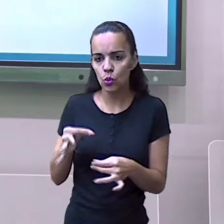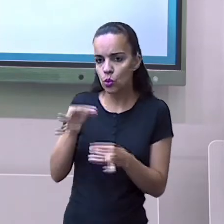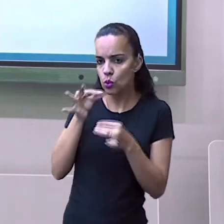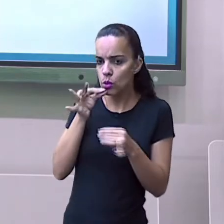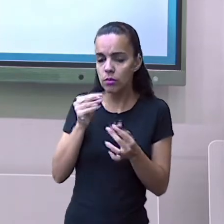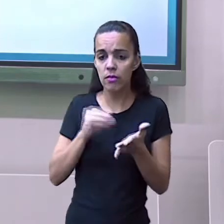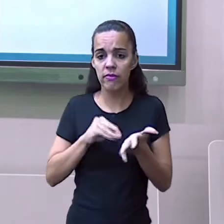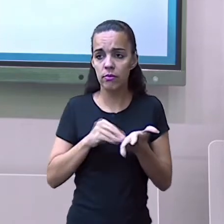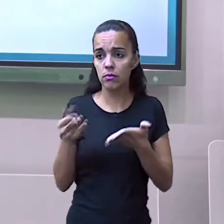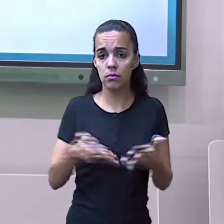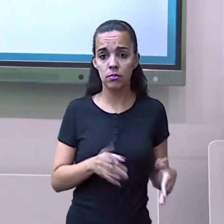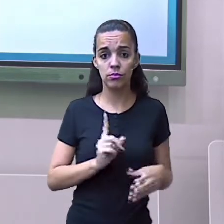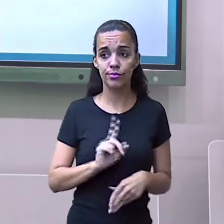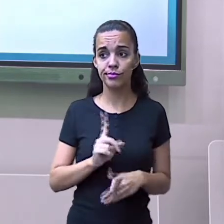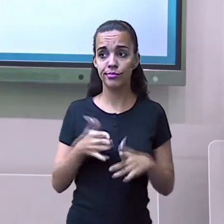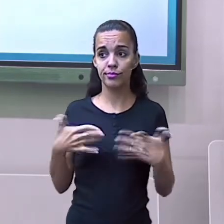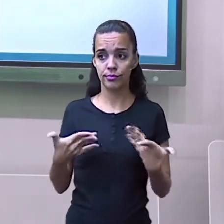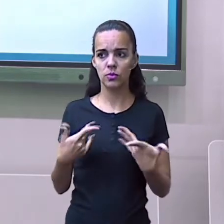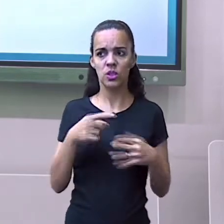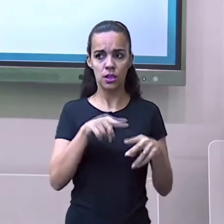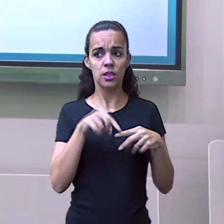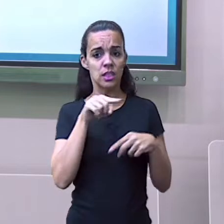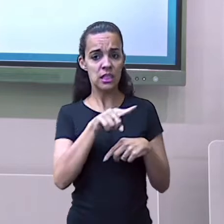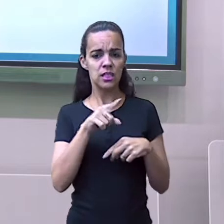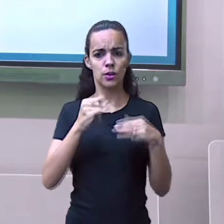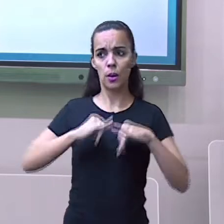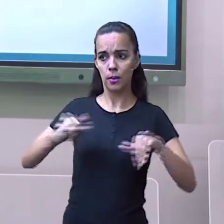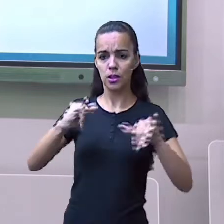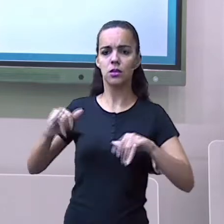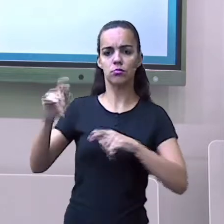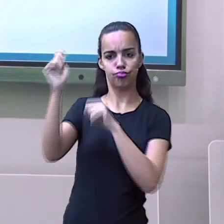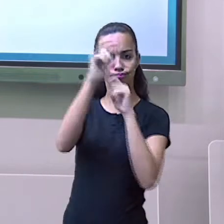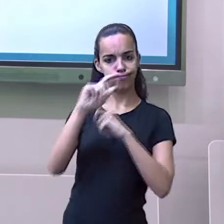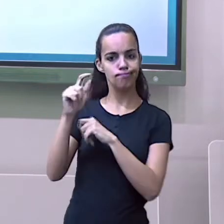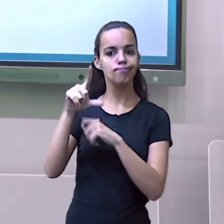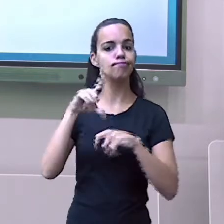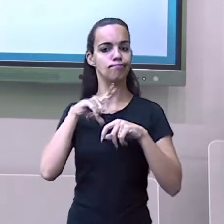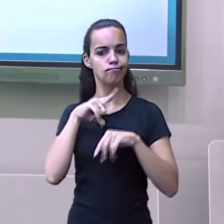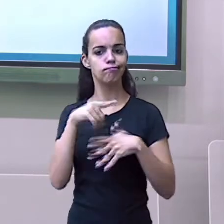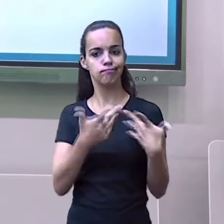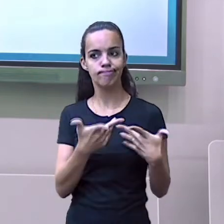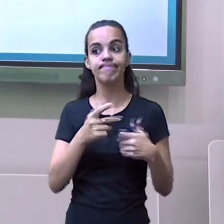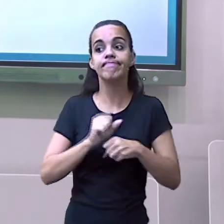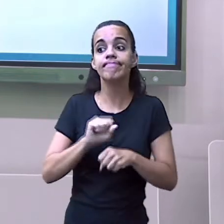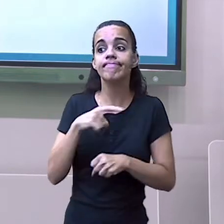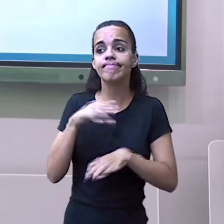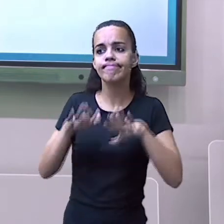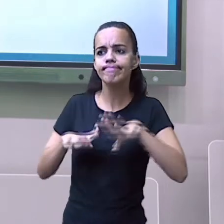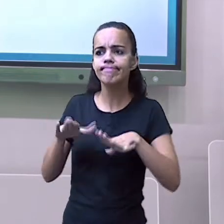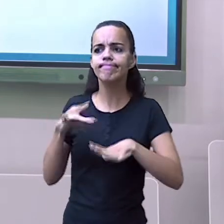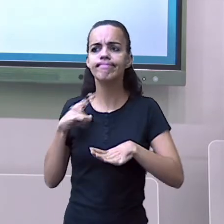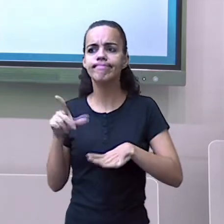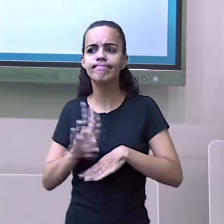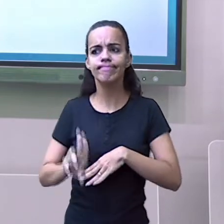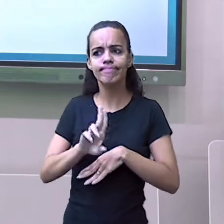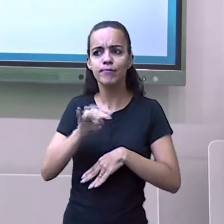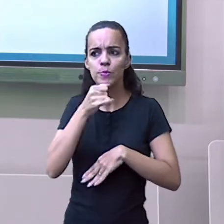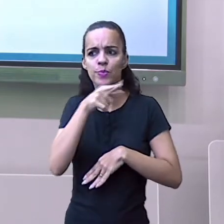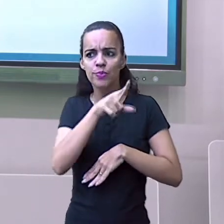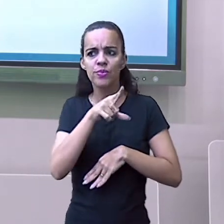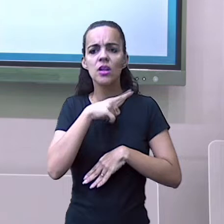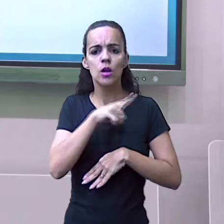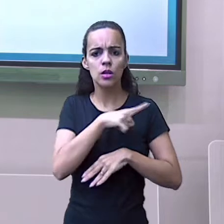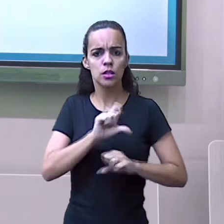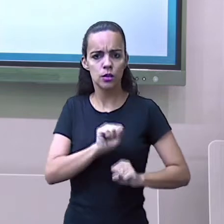que era esperado. Esse é um exemplo de propaganda enganosa. No artigo 6º do Código de Proteção